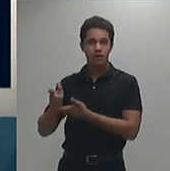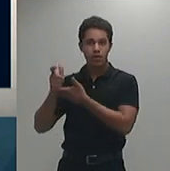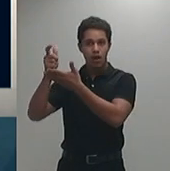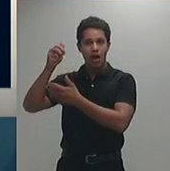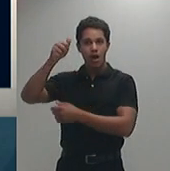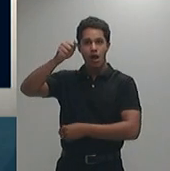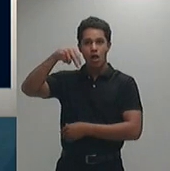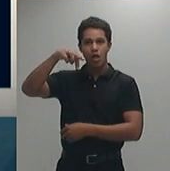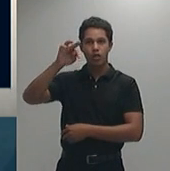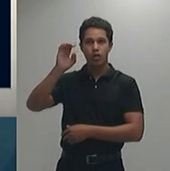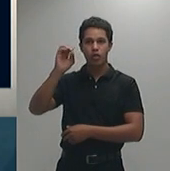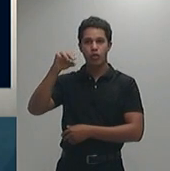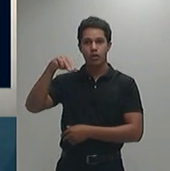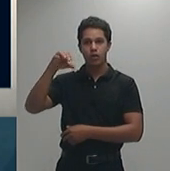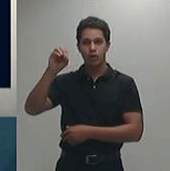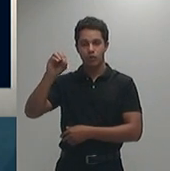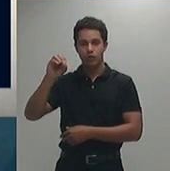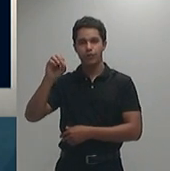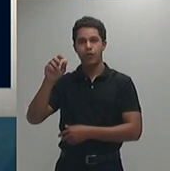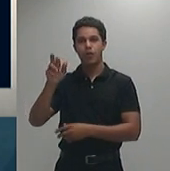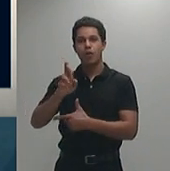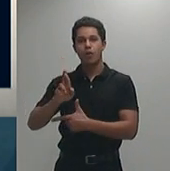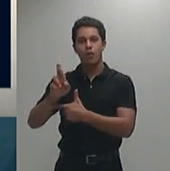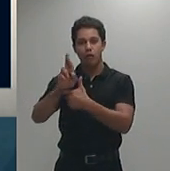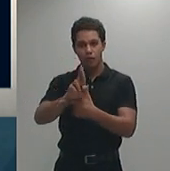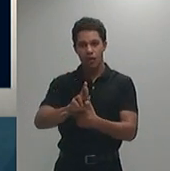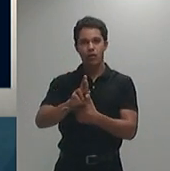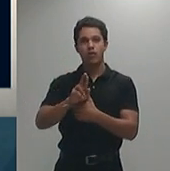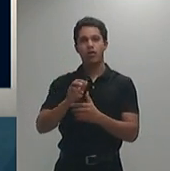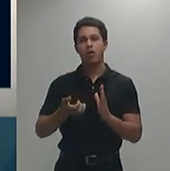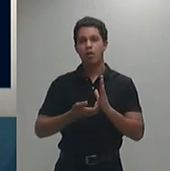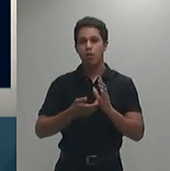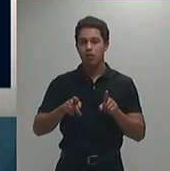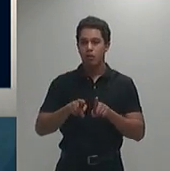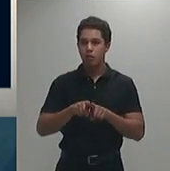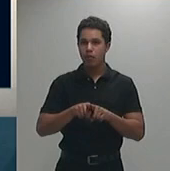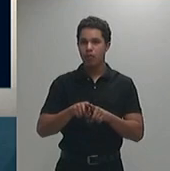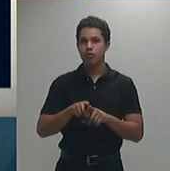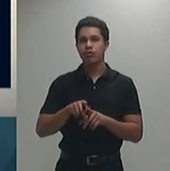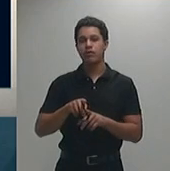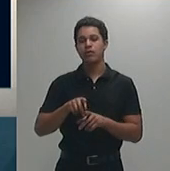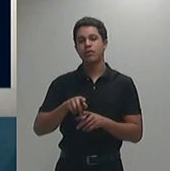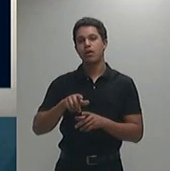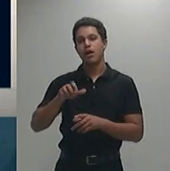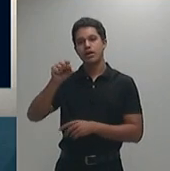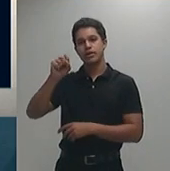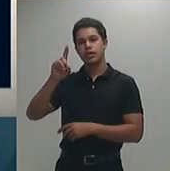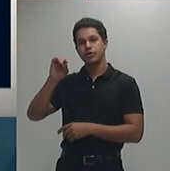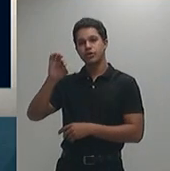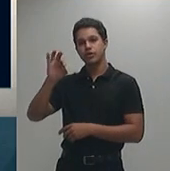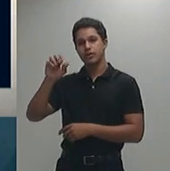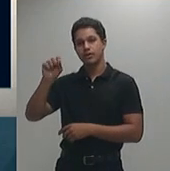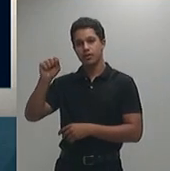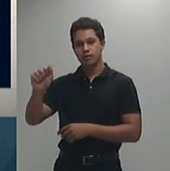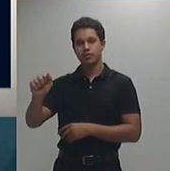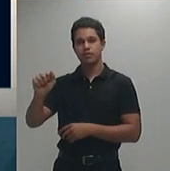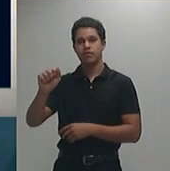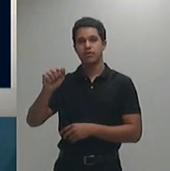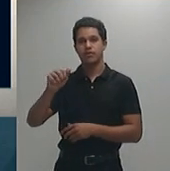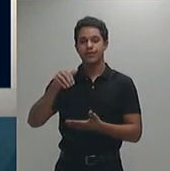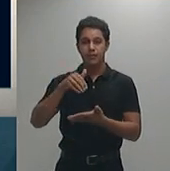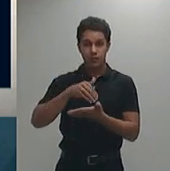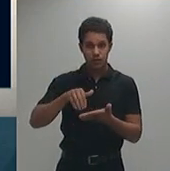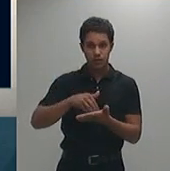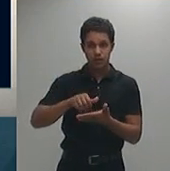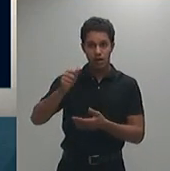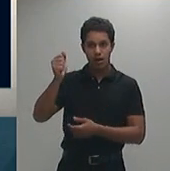Ferreira subprocurador-geral da República excelentíssimo seu sadida Assunção Torres Filho secretária Ana